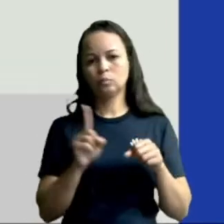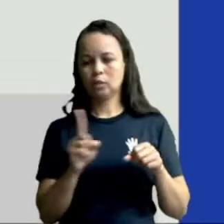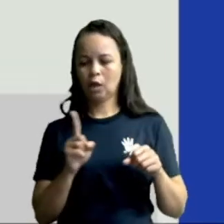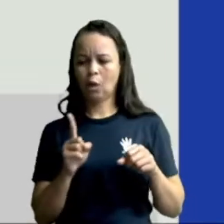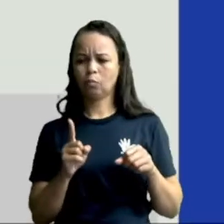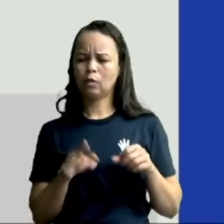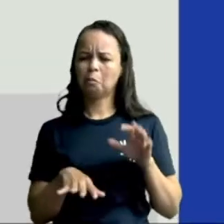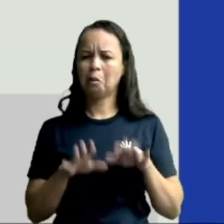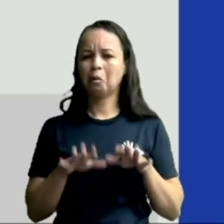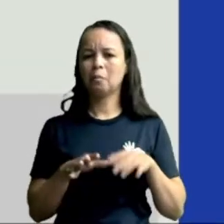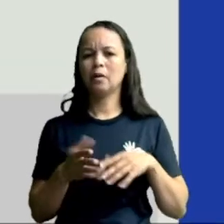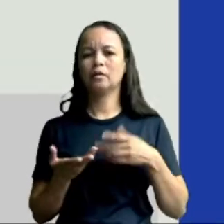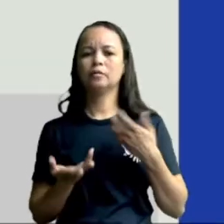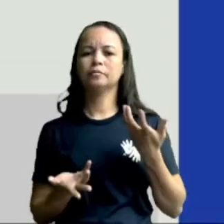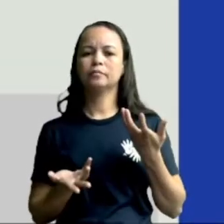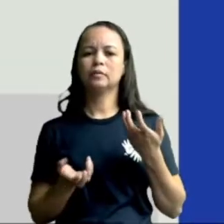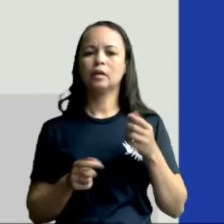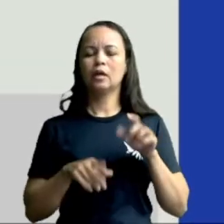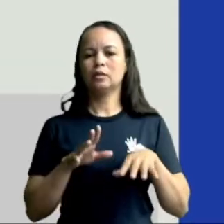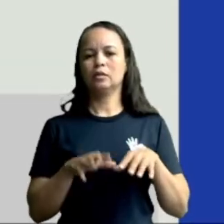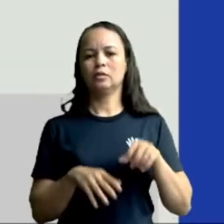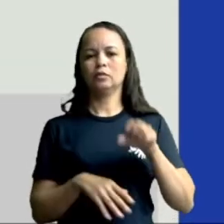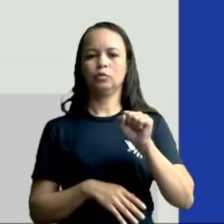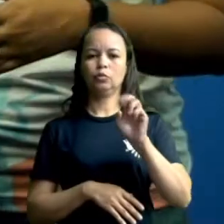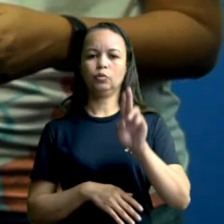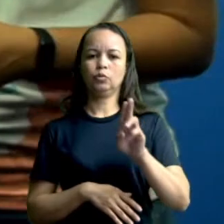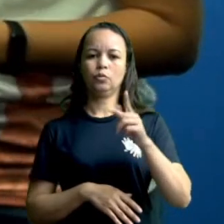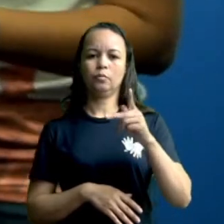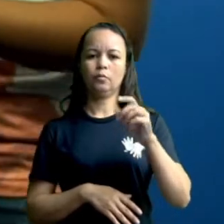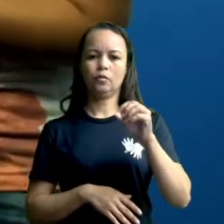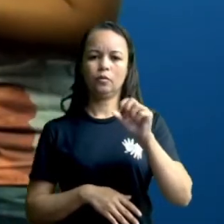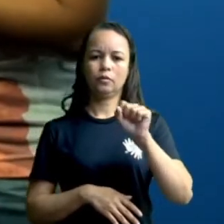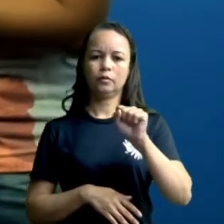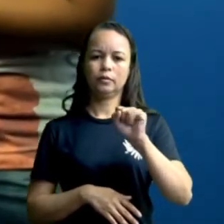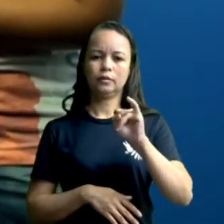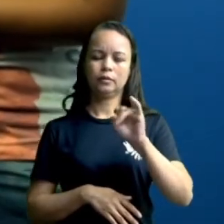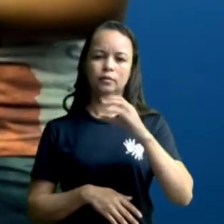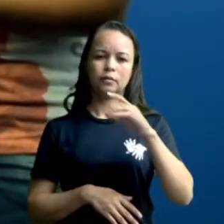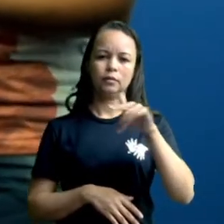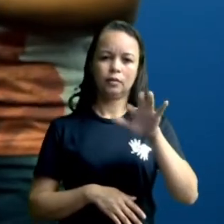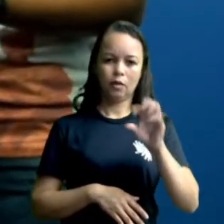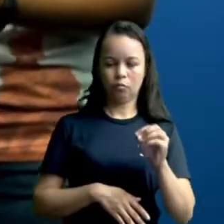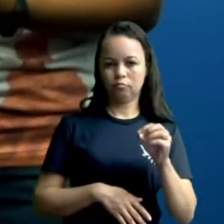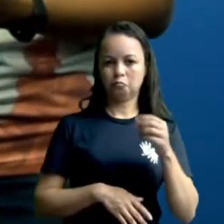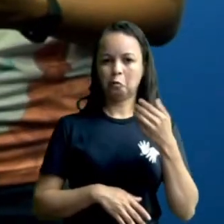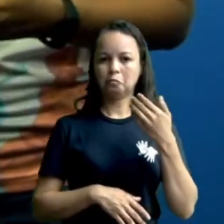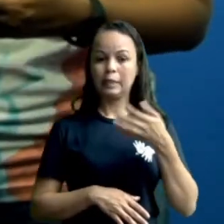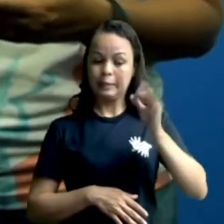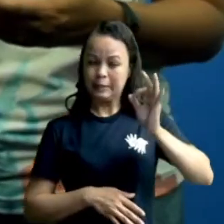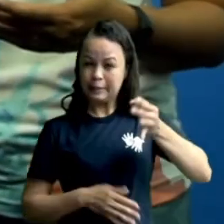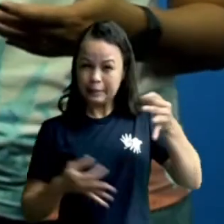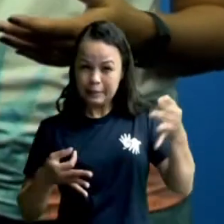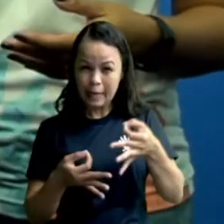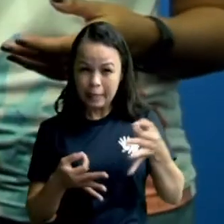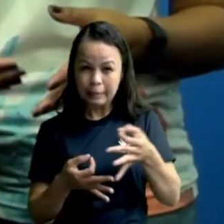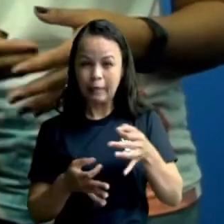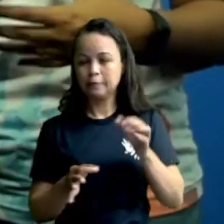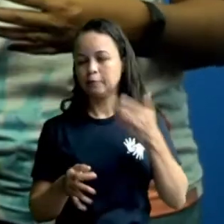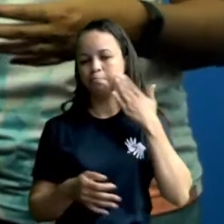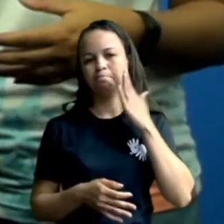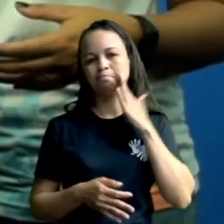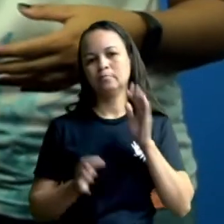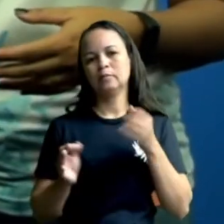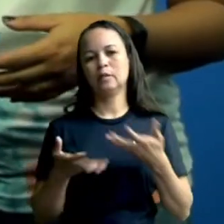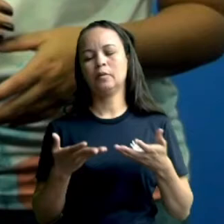tarde. Então, como ele faz essa suposição e não tem certeza, ele usa o